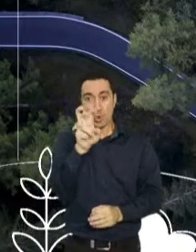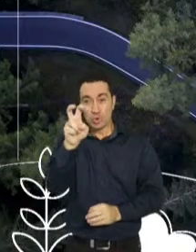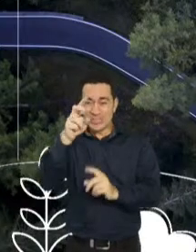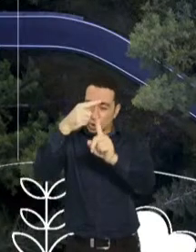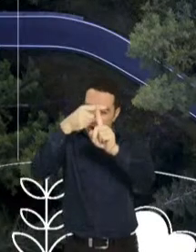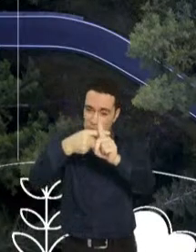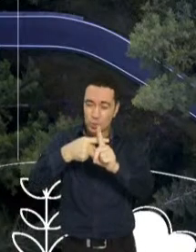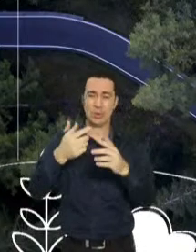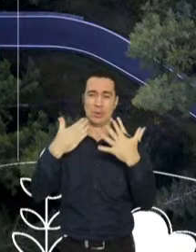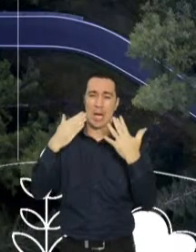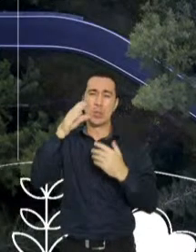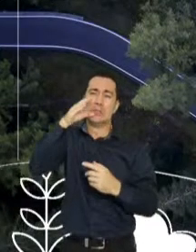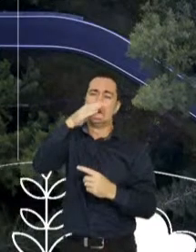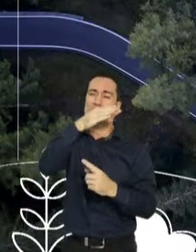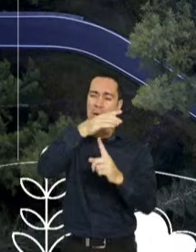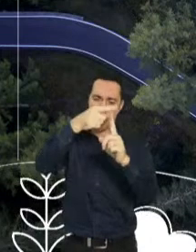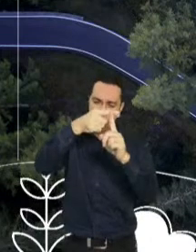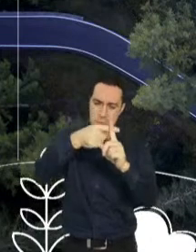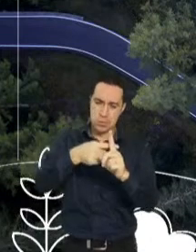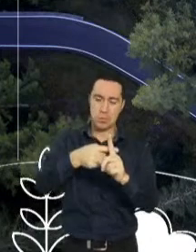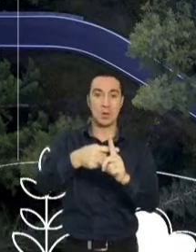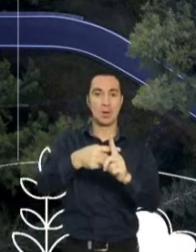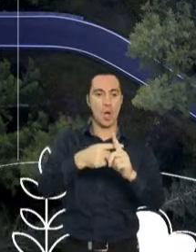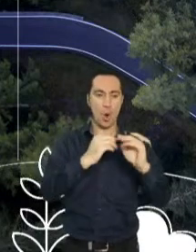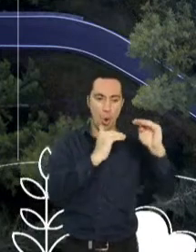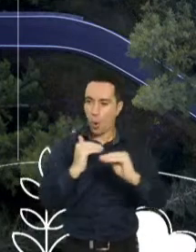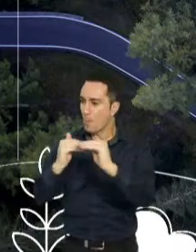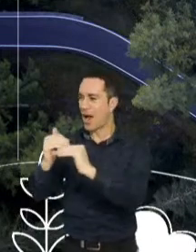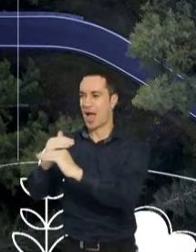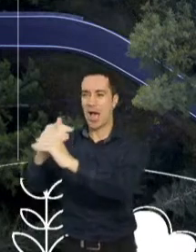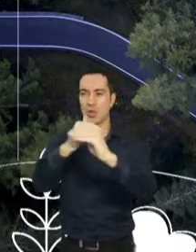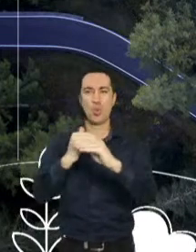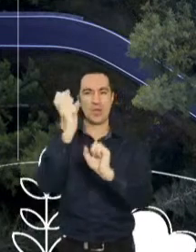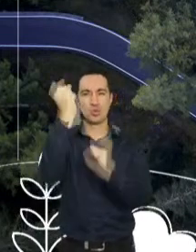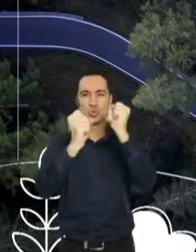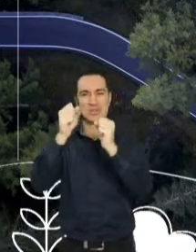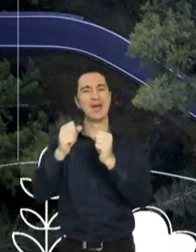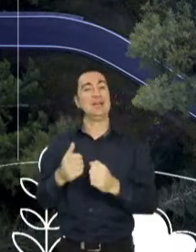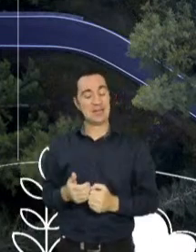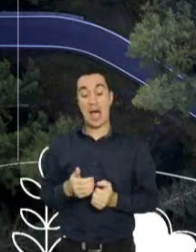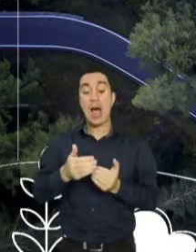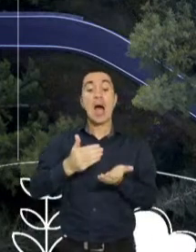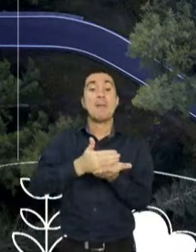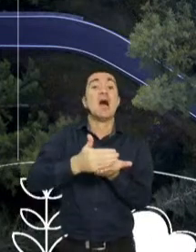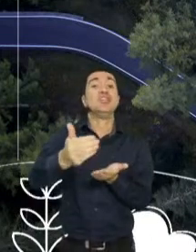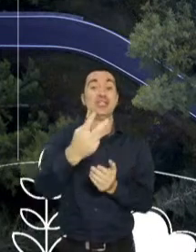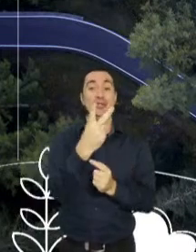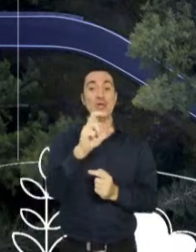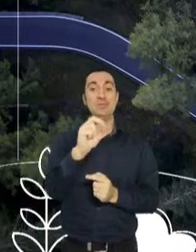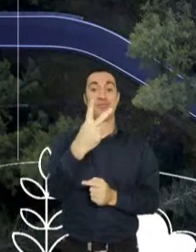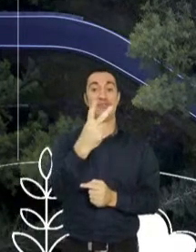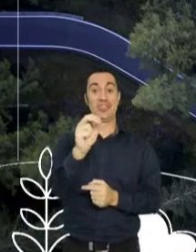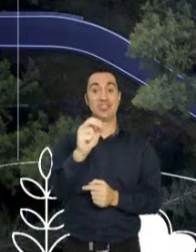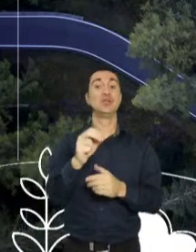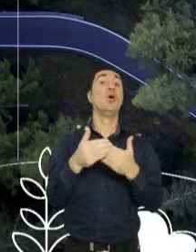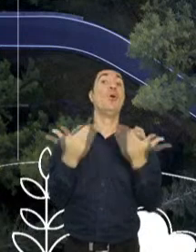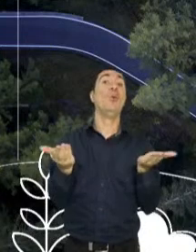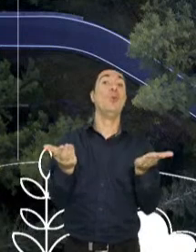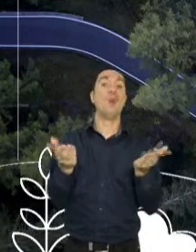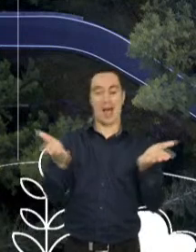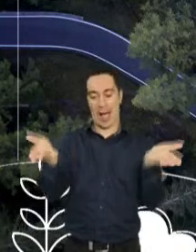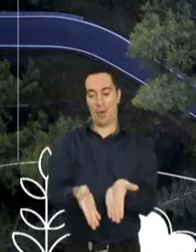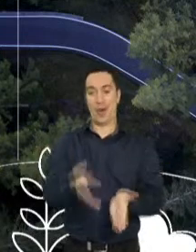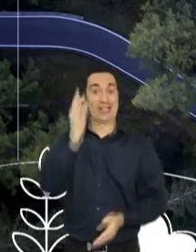1,5 graus Celsius. Aí comparando níveis pré-industriais. Isso tudo a partir de 2020, ou